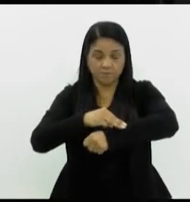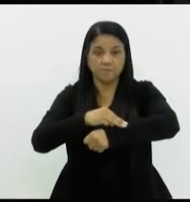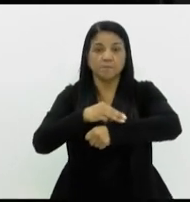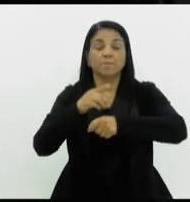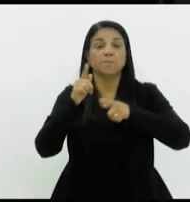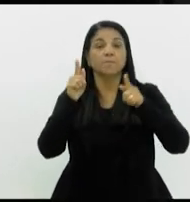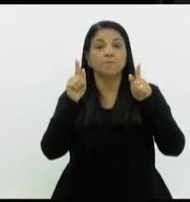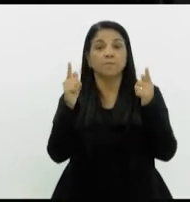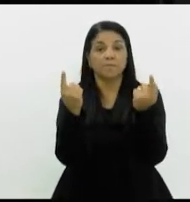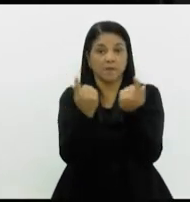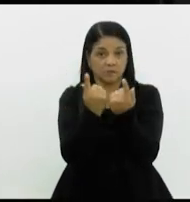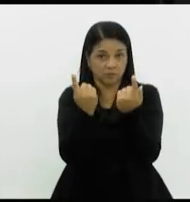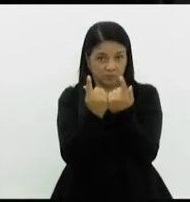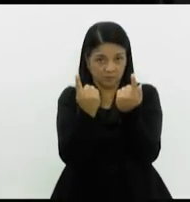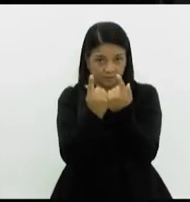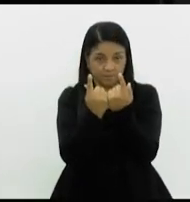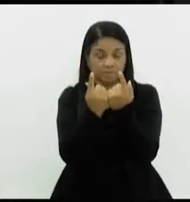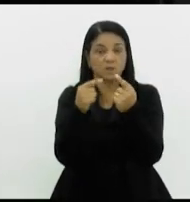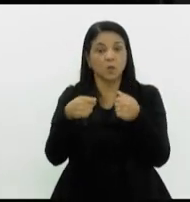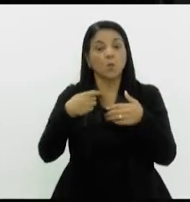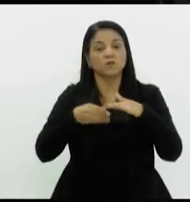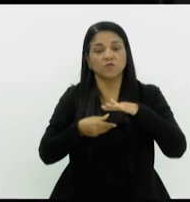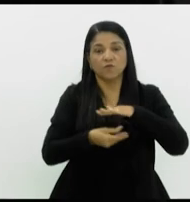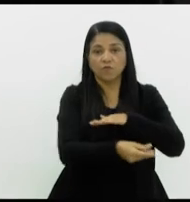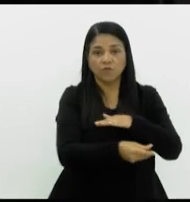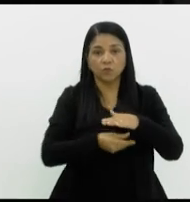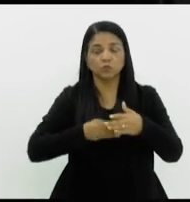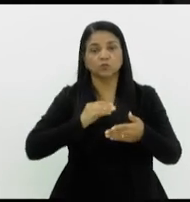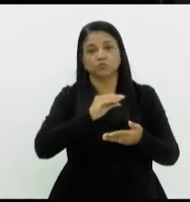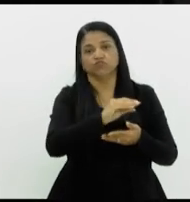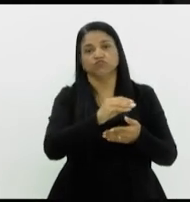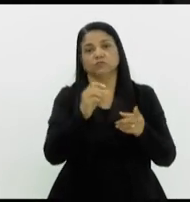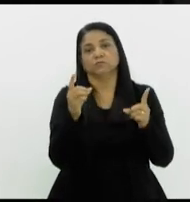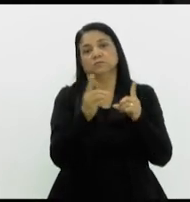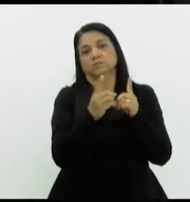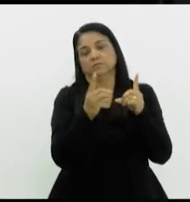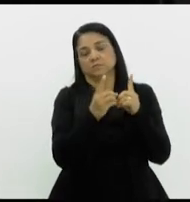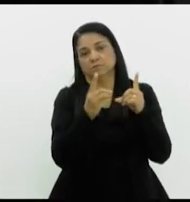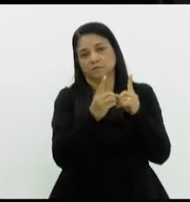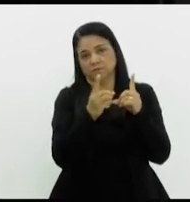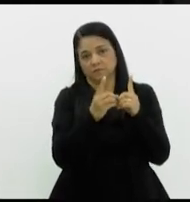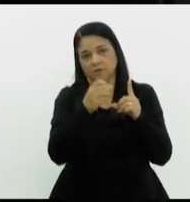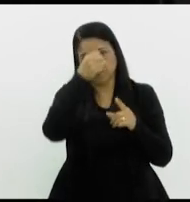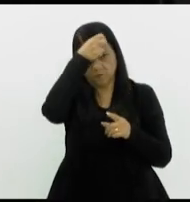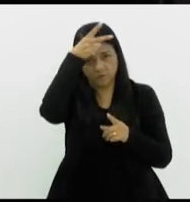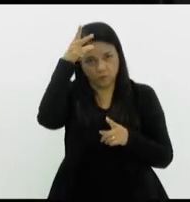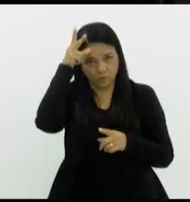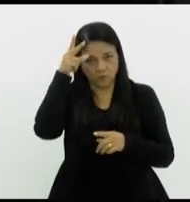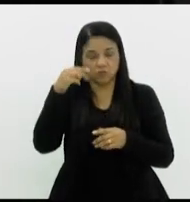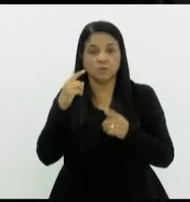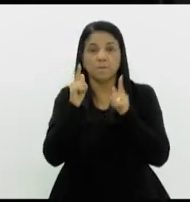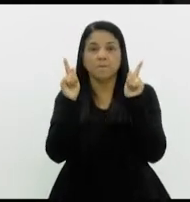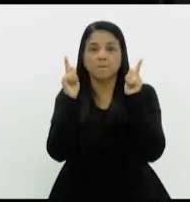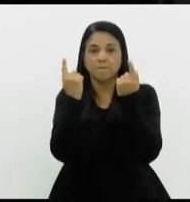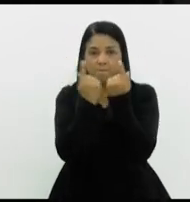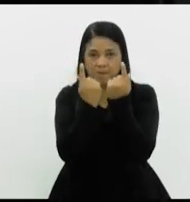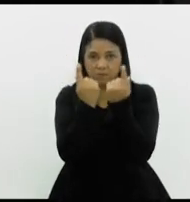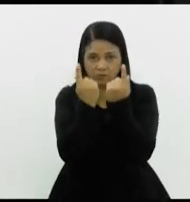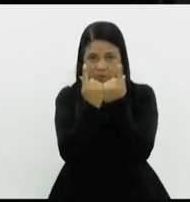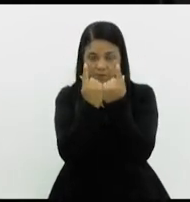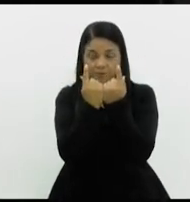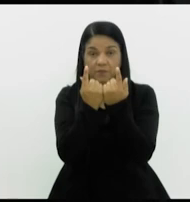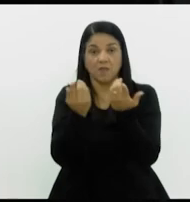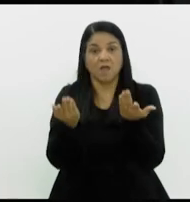Fundo Municipal de Assistência da Prefeitura de Magé. E agora, com essa sistemática da